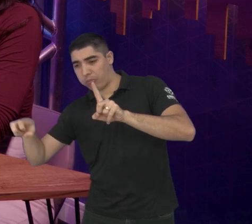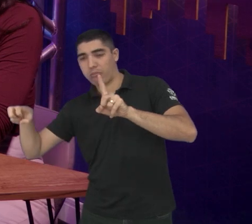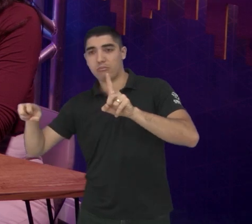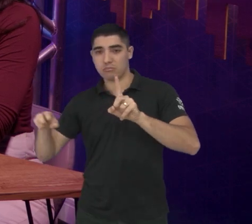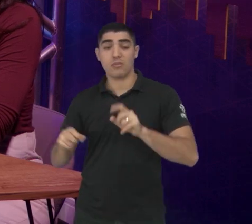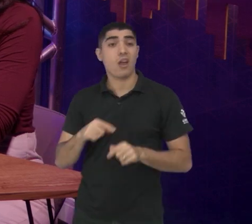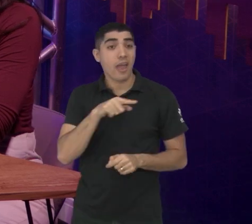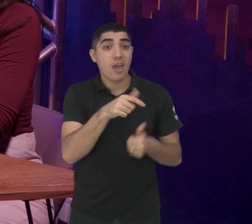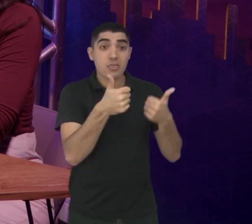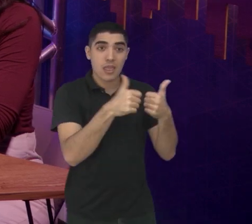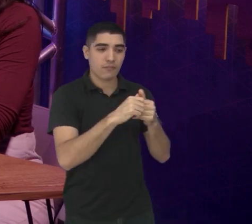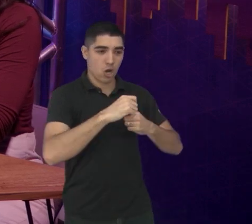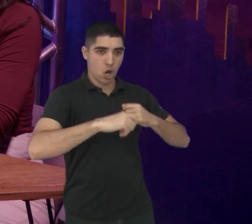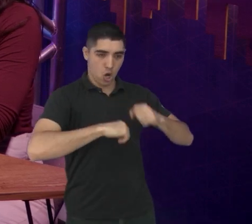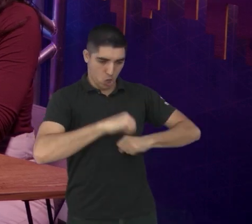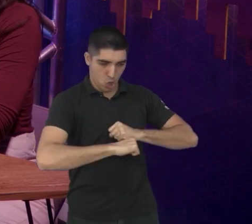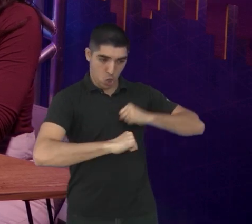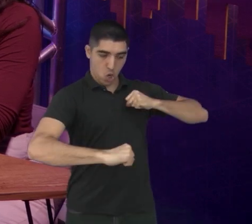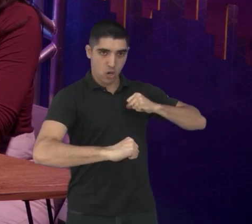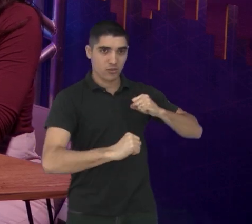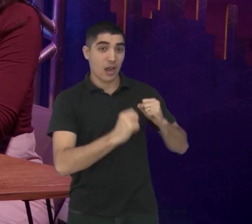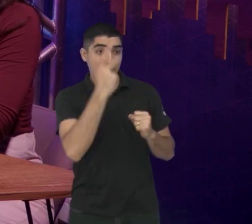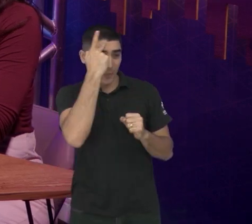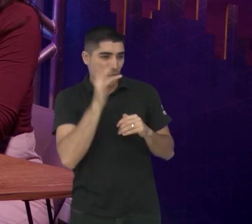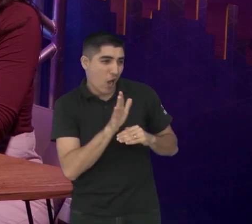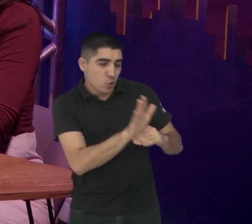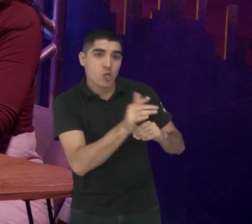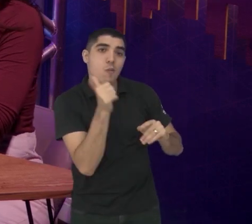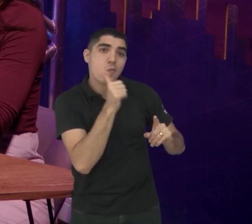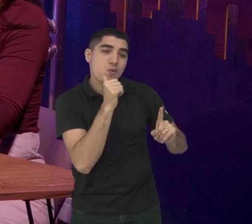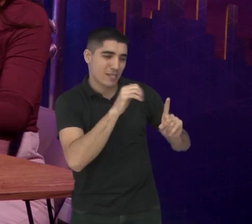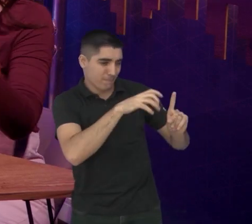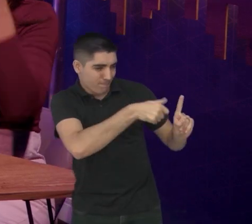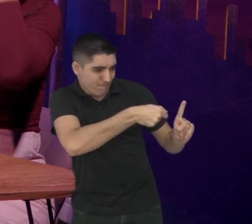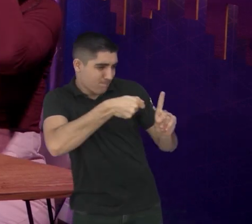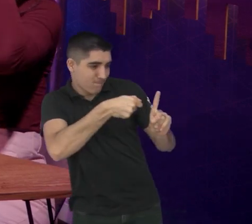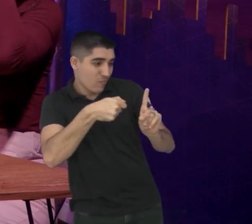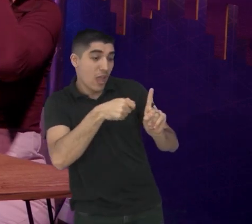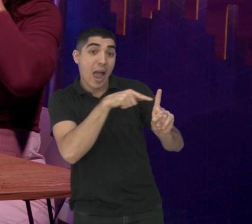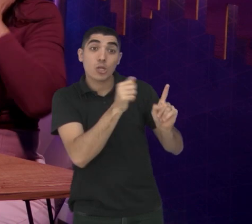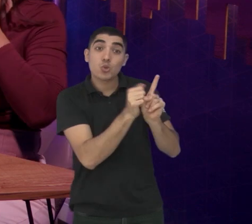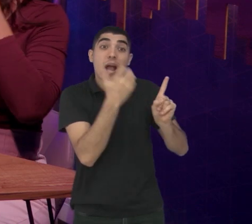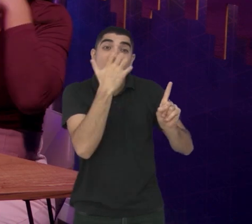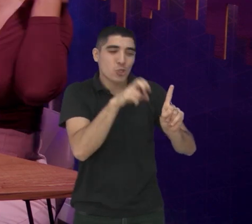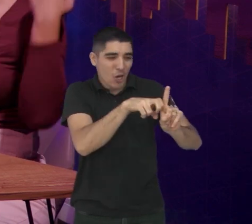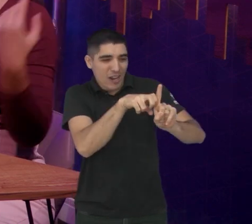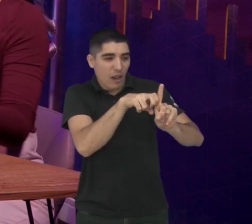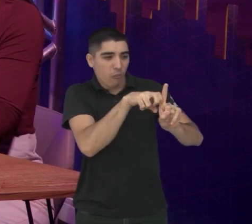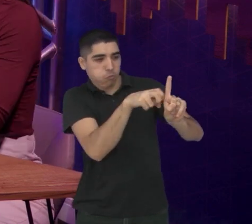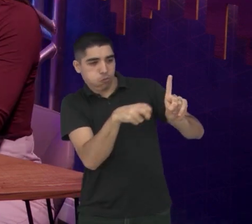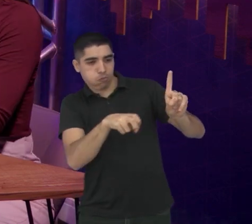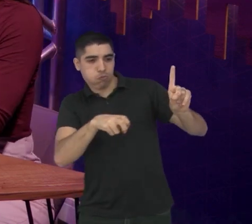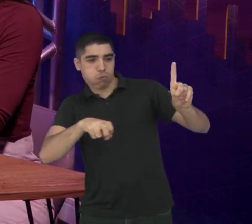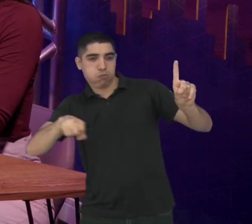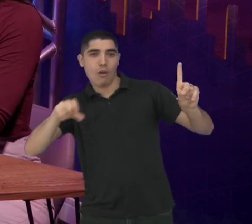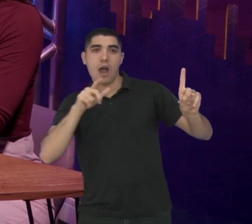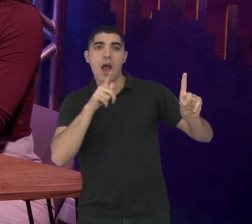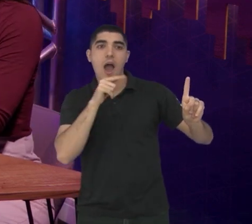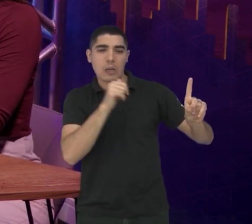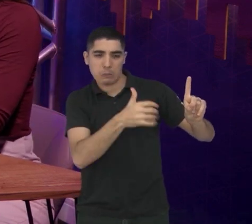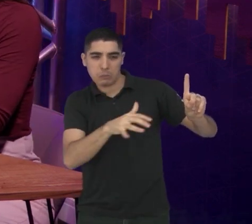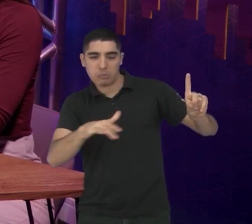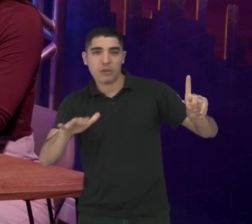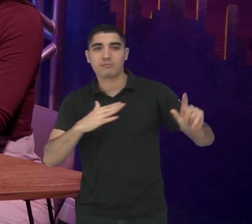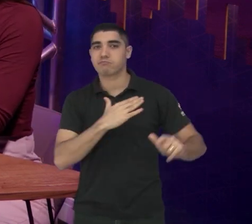numa corda, né, e o pessoal fazendo uma força-tarefa ali mesmo para tentar resgatar ela, né, e o cachorro acaba indo na correnteza. Foi uma